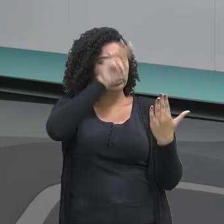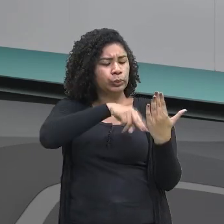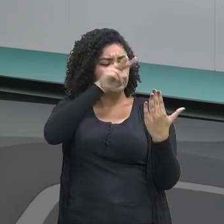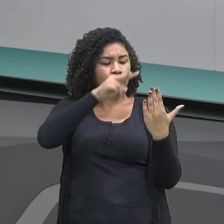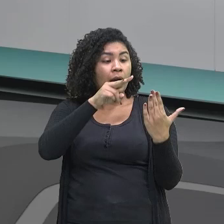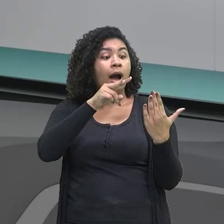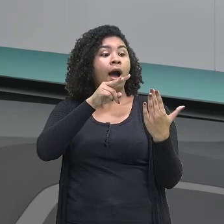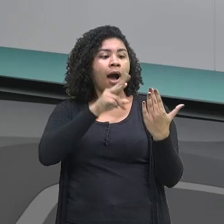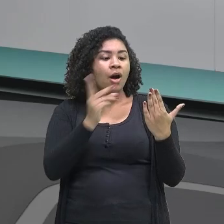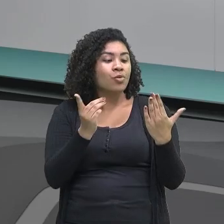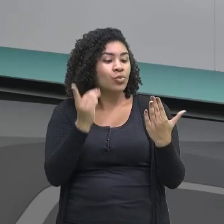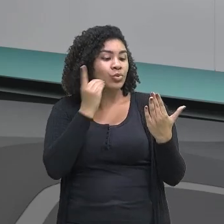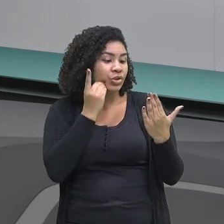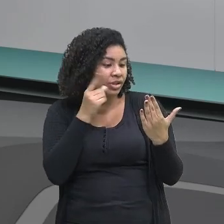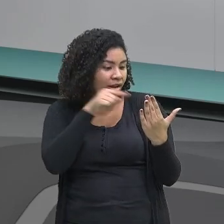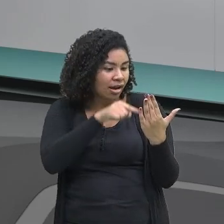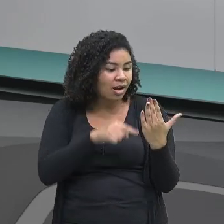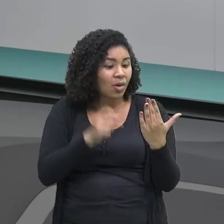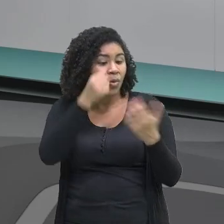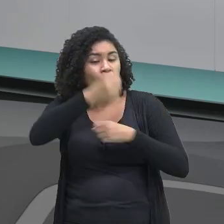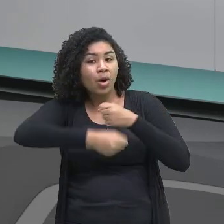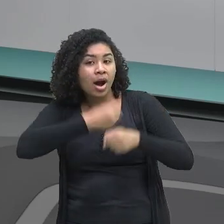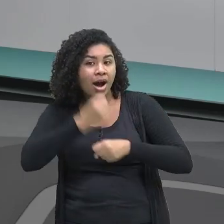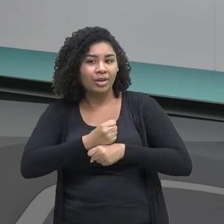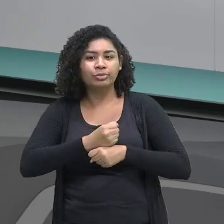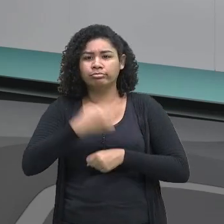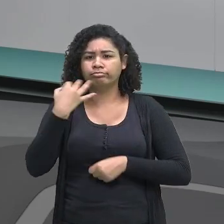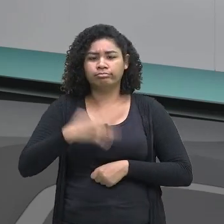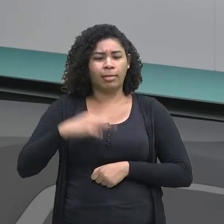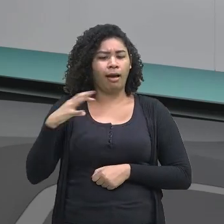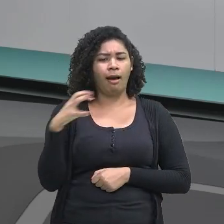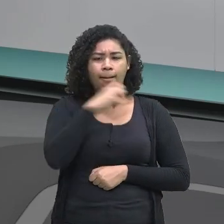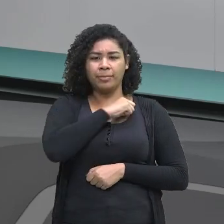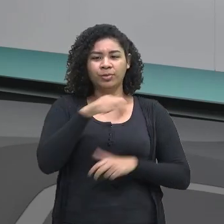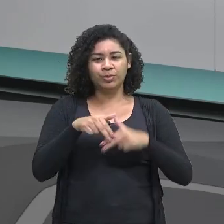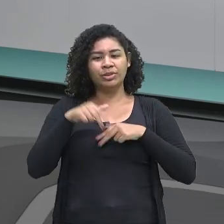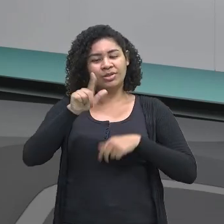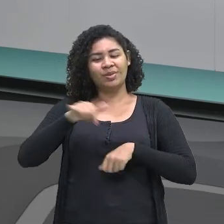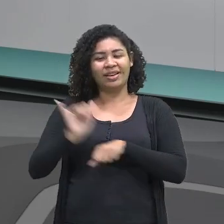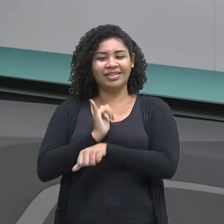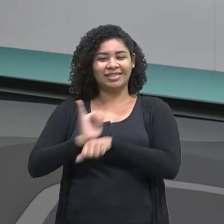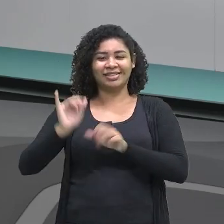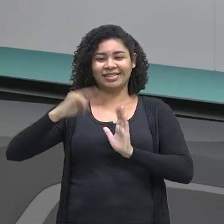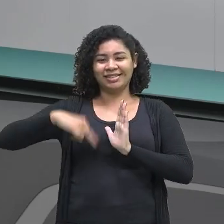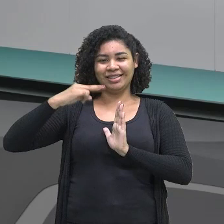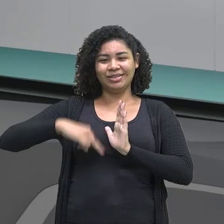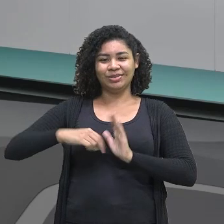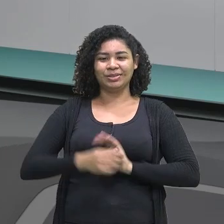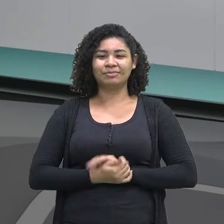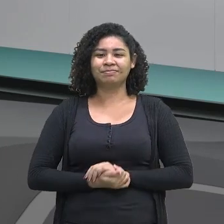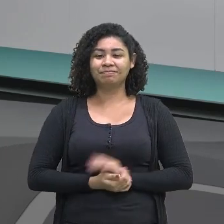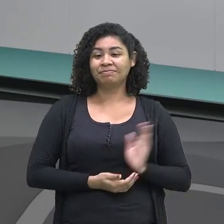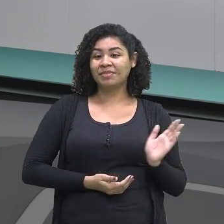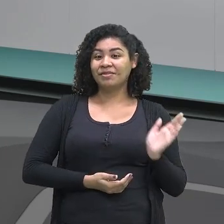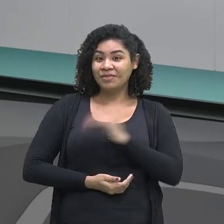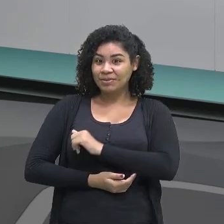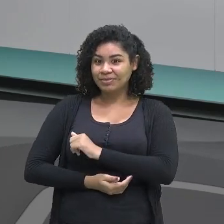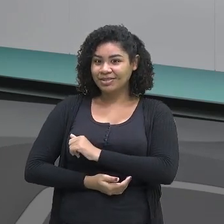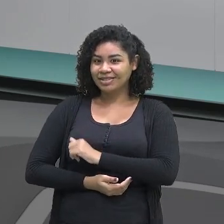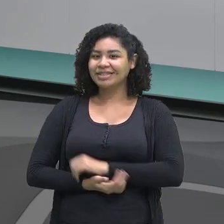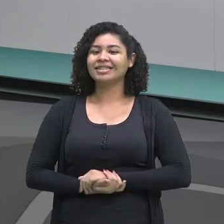só a data, só o ano. Isso também é o uso da estratégia scanning, beleza? Let's go!